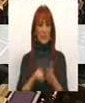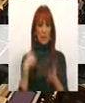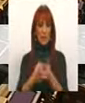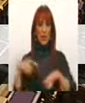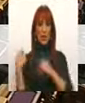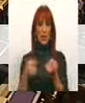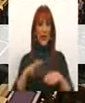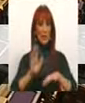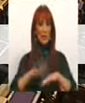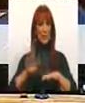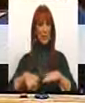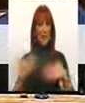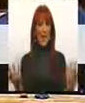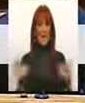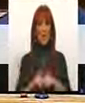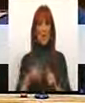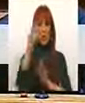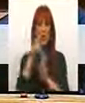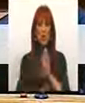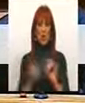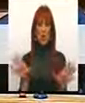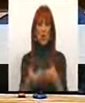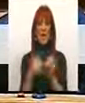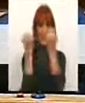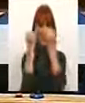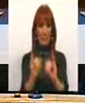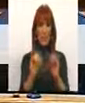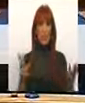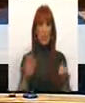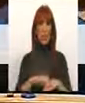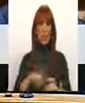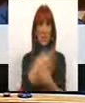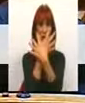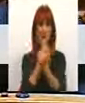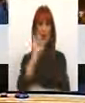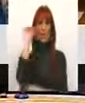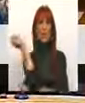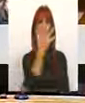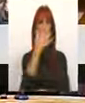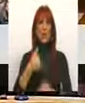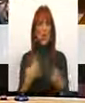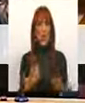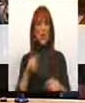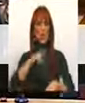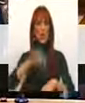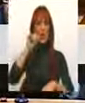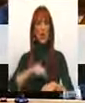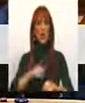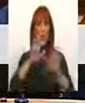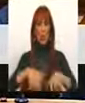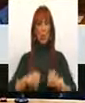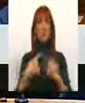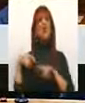Feito o debate sobre o relatório da Comissão Independente sobre os Incêndios Florestais, é hoje o momento do Parlamento